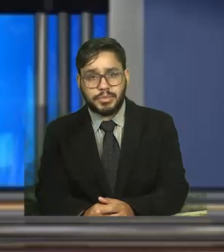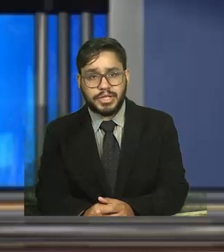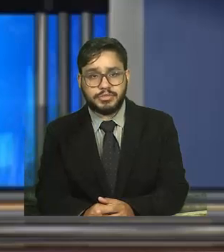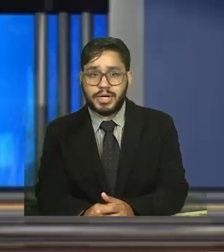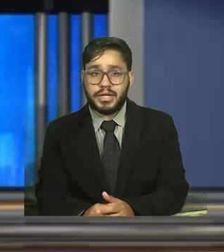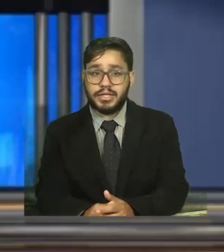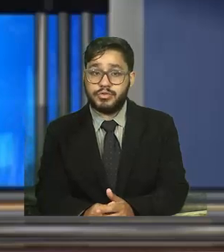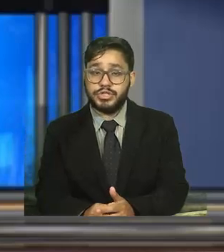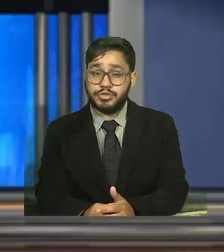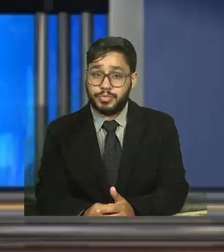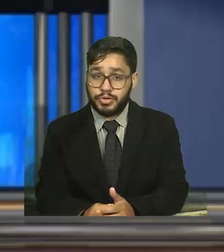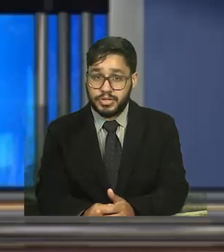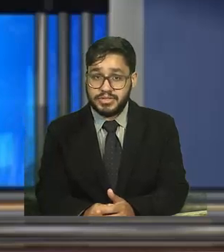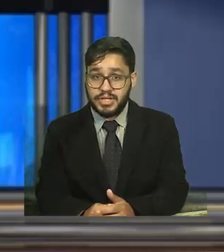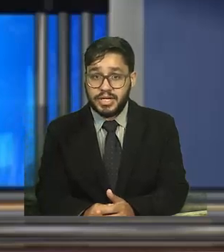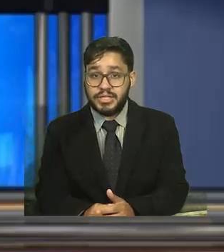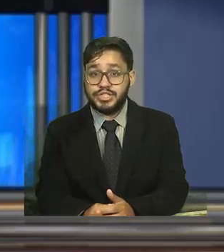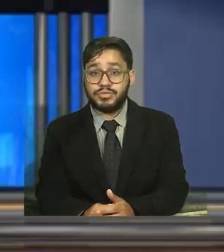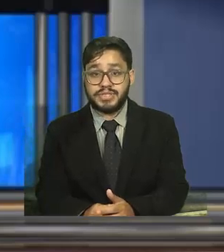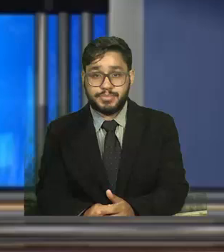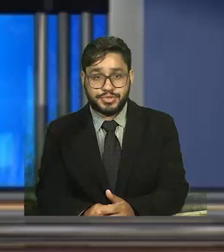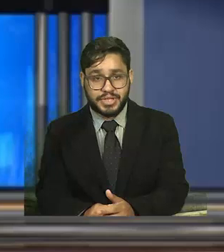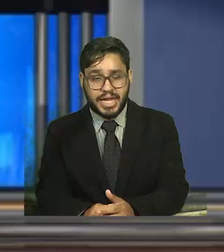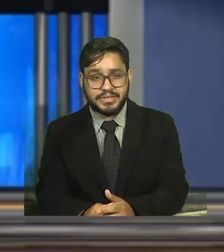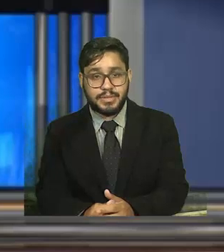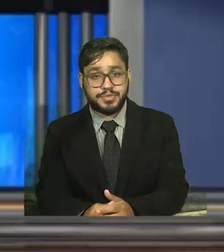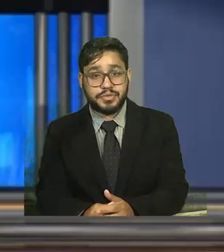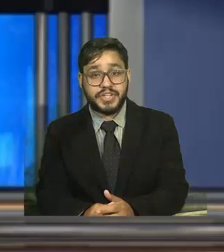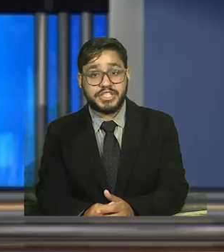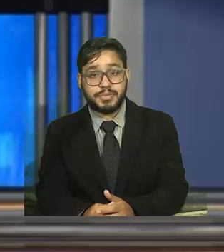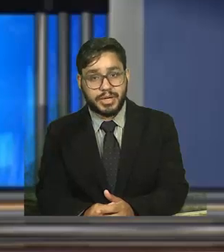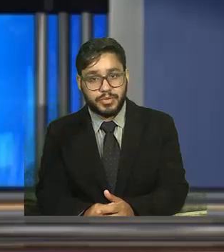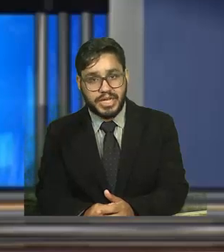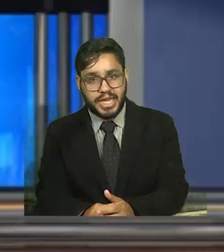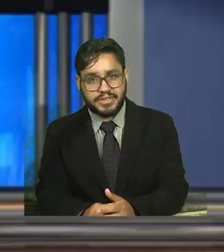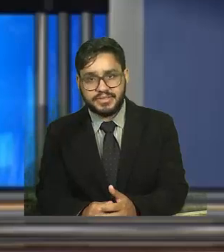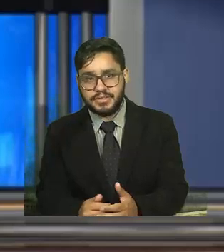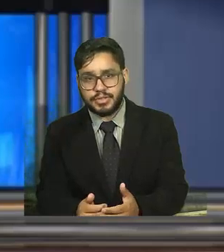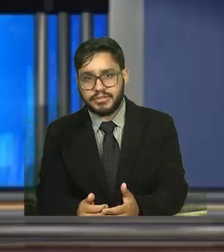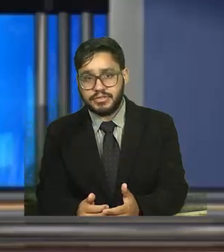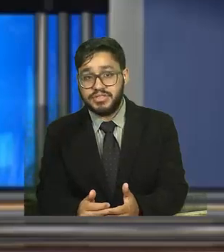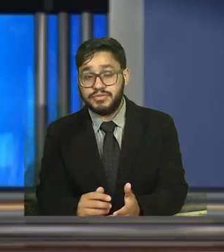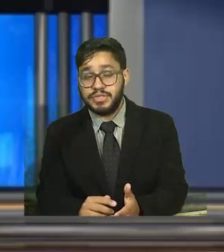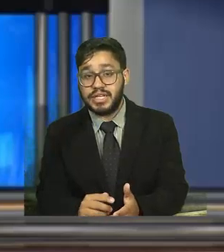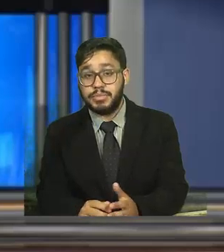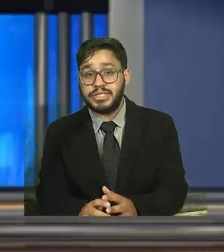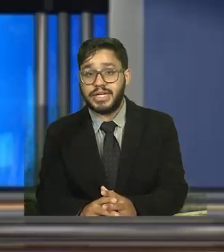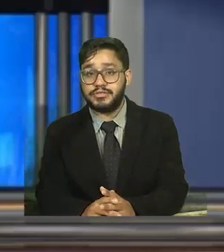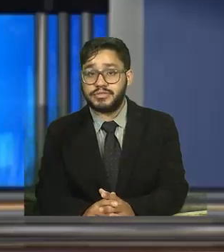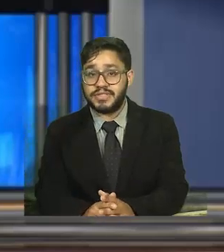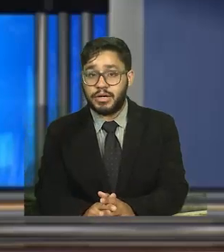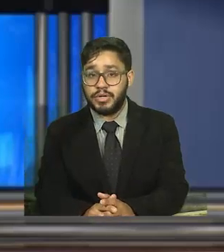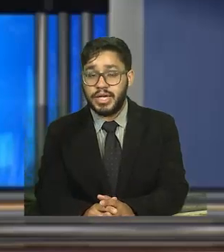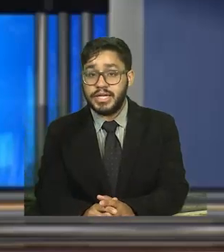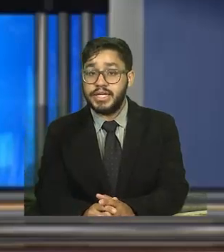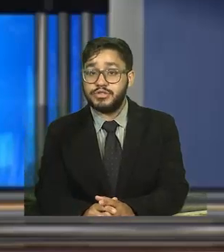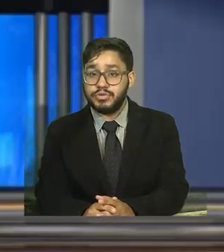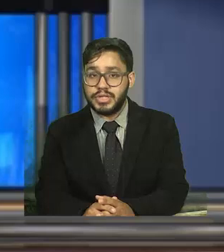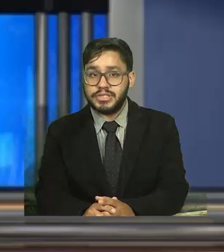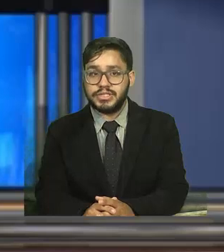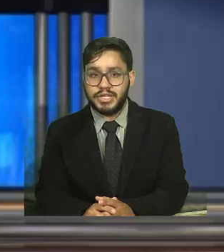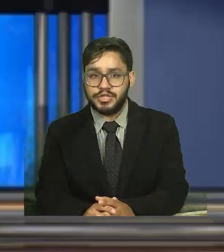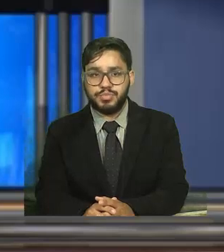incluindo tratamentos para osteoporose, anticoncepcionais e absorventes para mulheres em situação de vulnerabilidade social